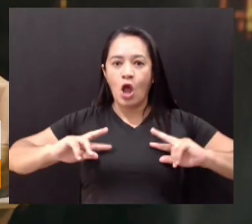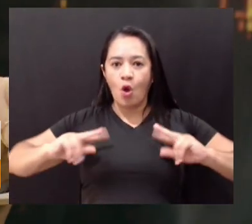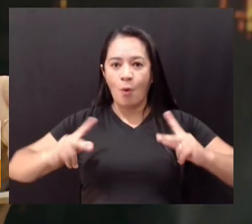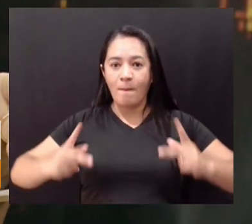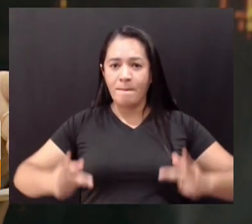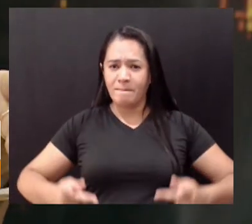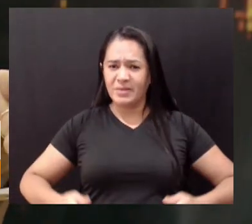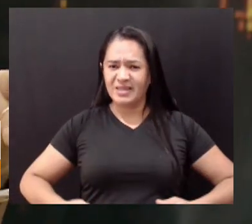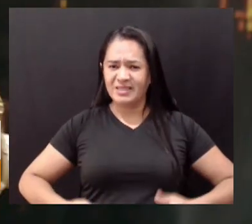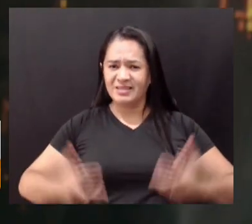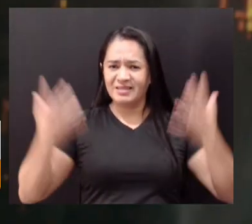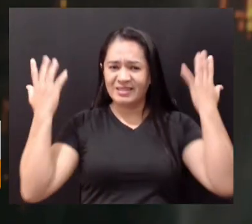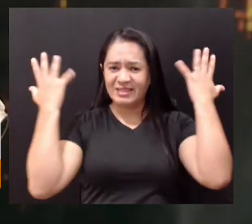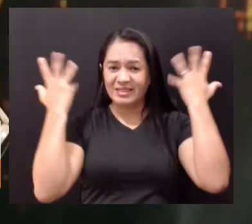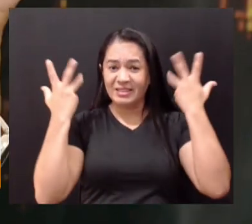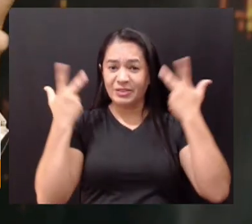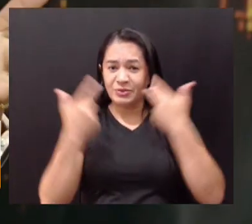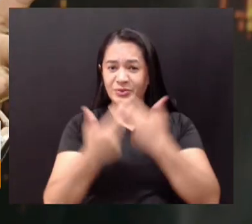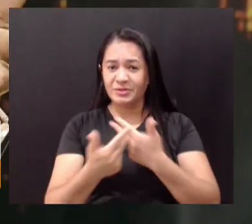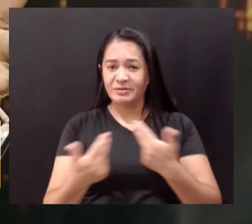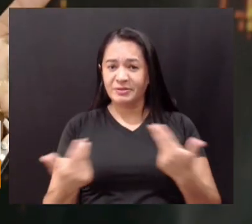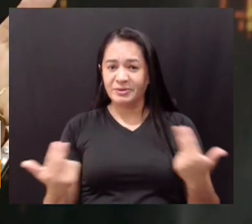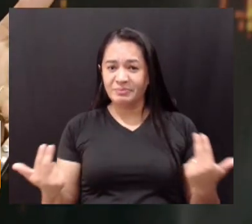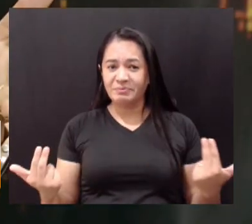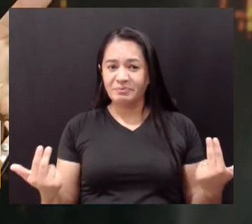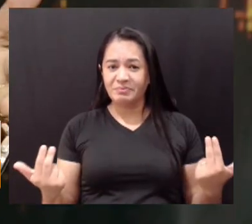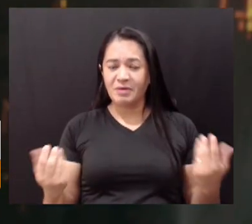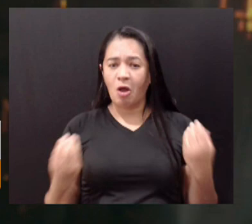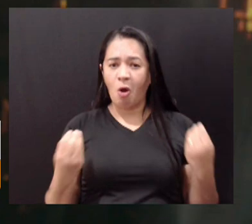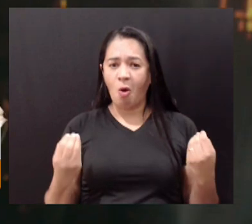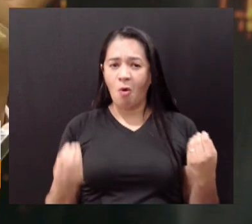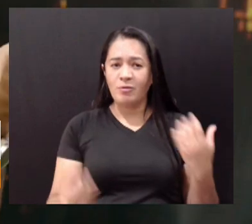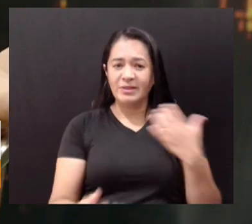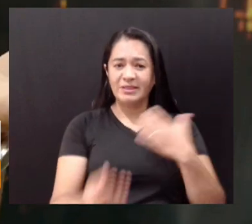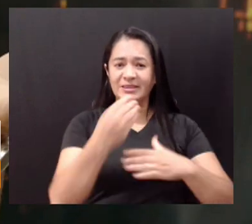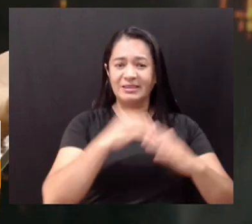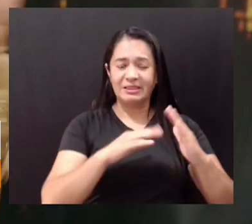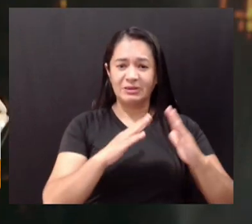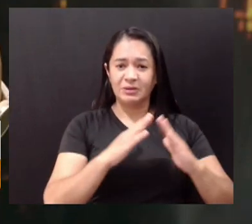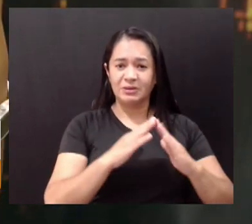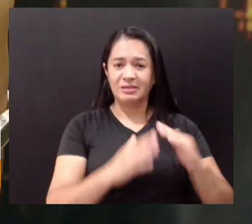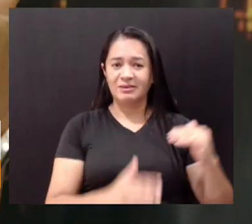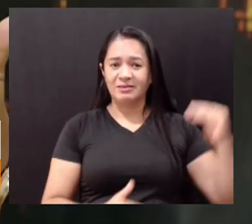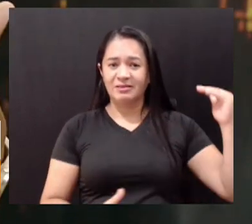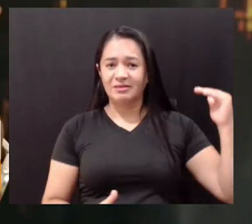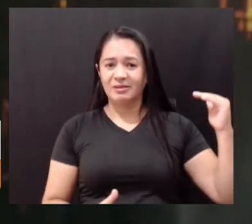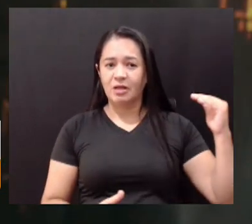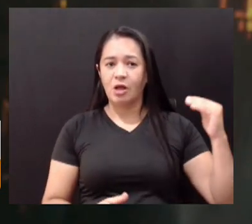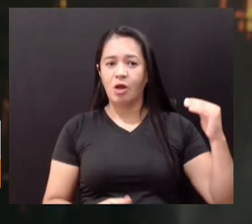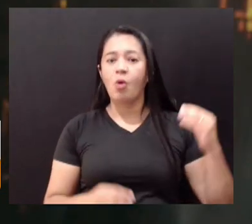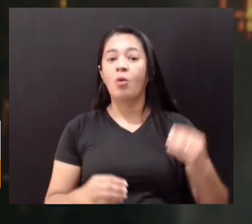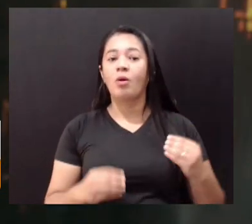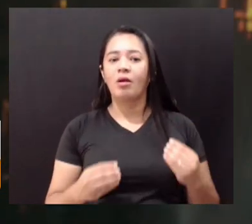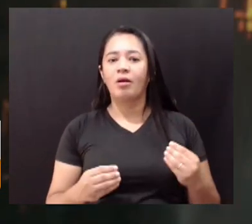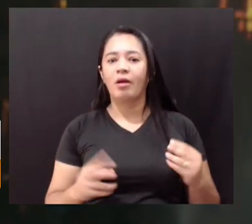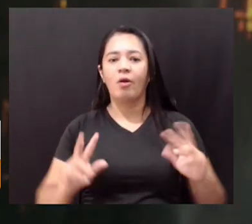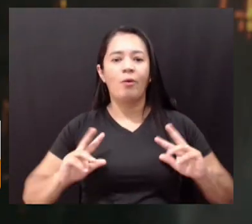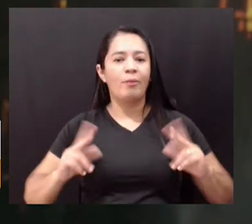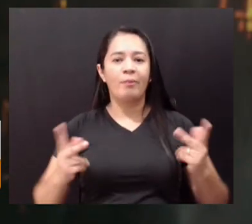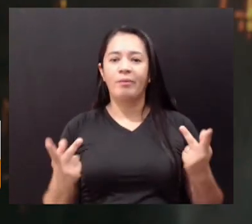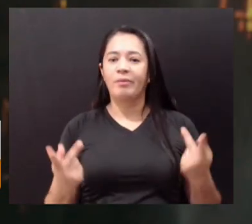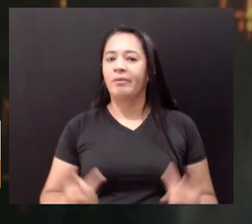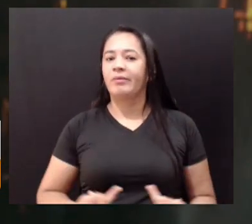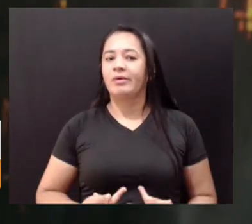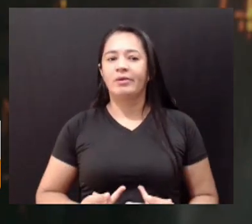a aproximação dos pets na rotina dos adultos, a tendência é o quê? Humanização, um convívio mais